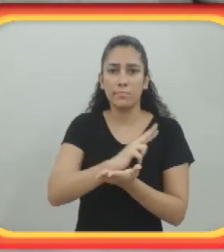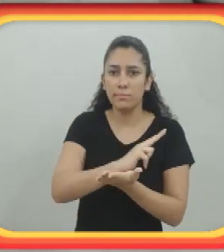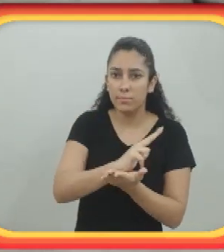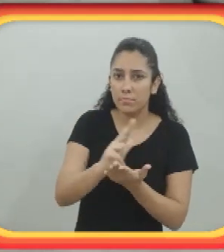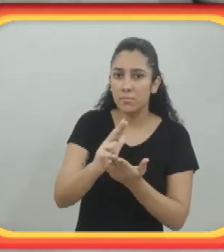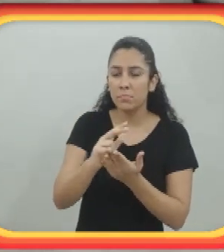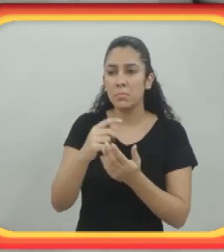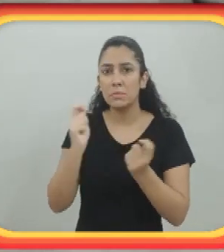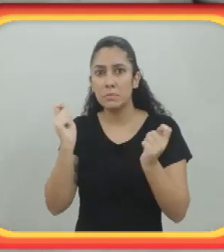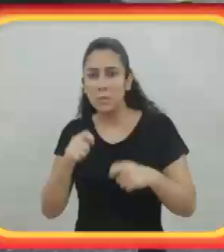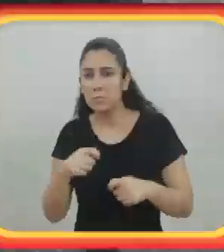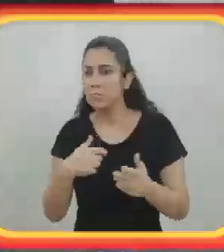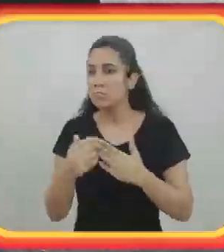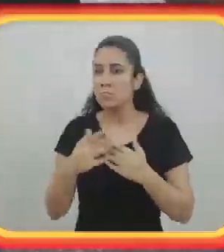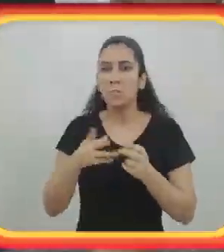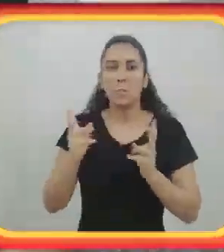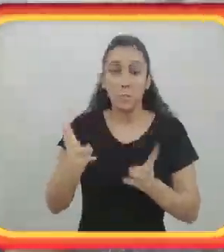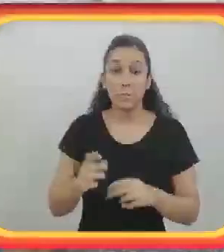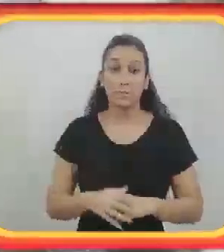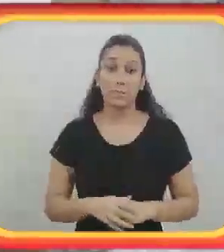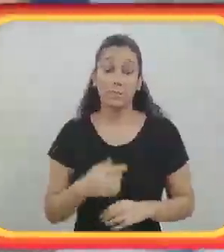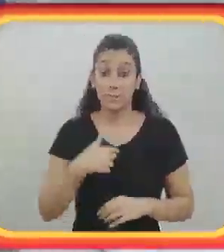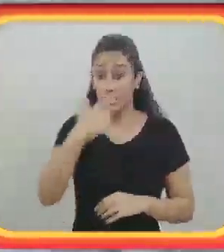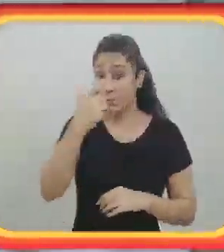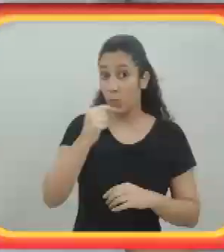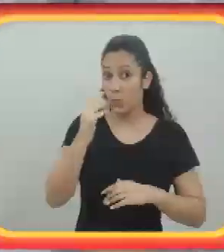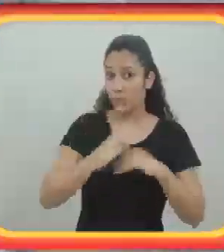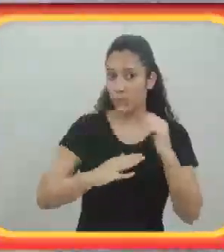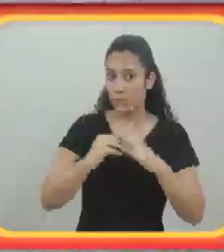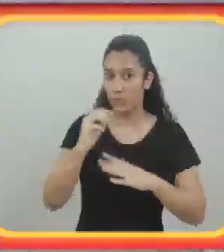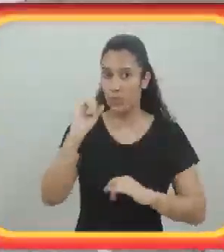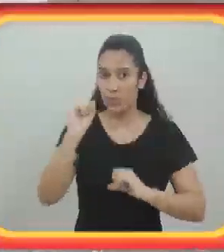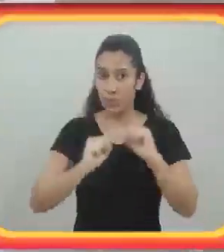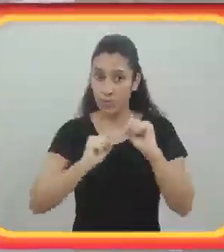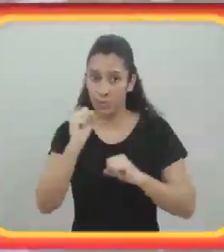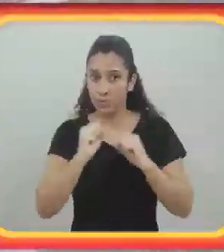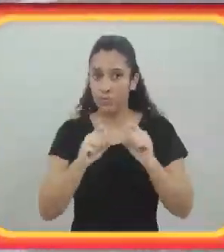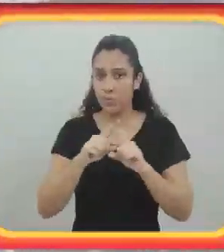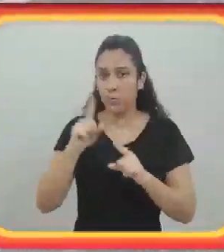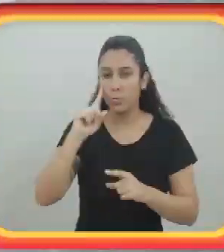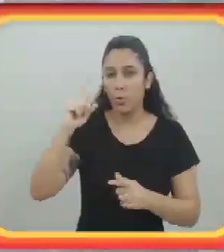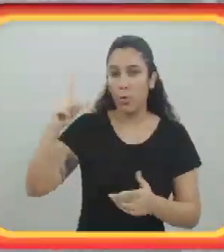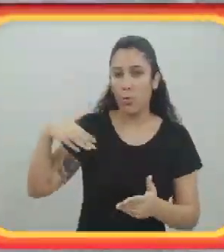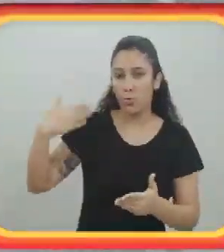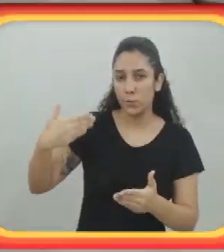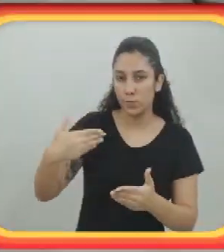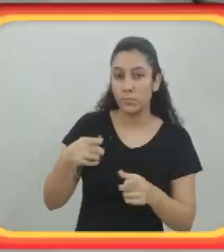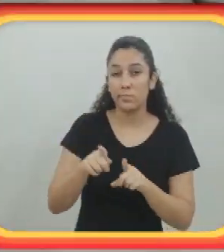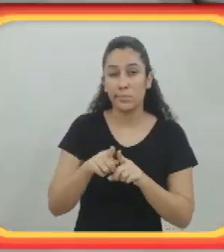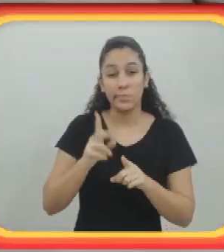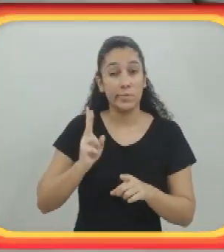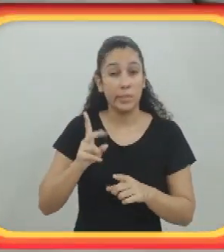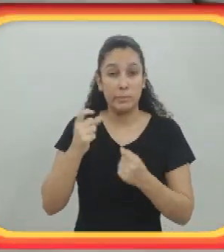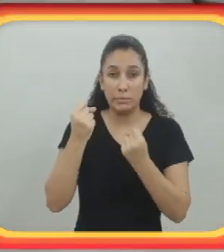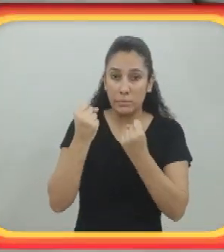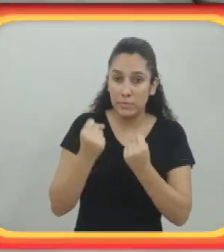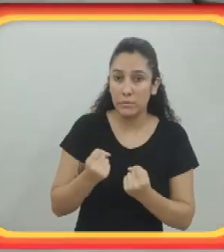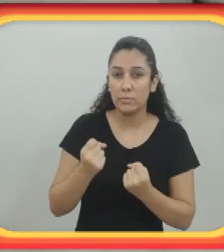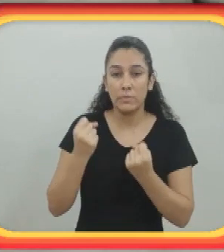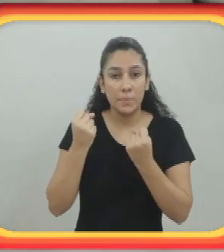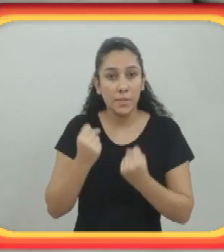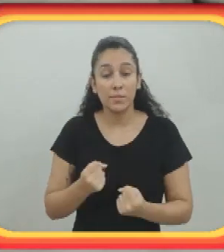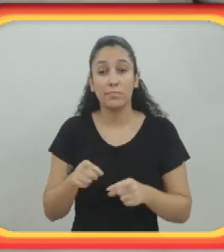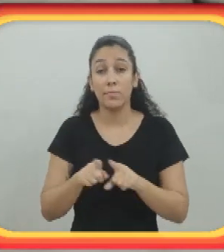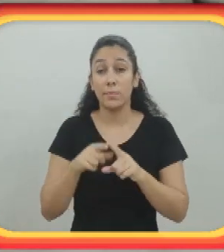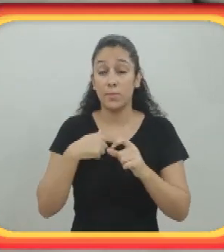receio muito grande se eu ia dar conta ou não. Eu sou técnico industrial, que minha rotina sempre foi muito pesada.